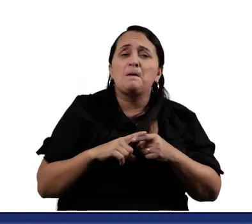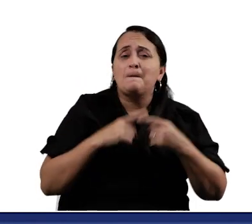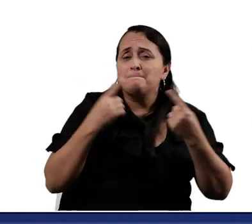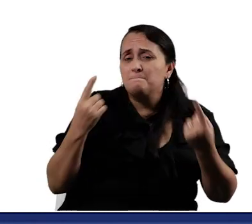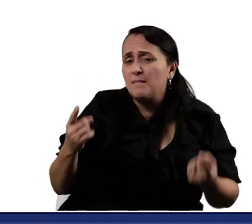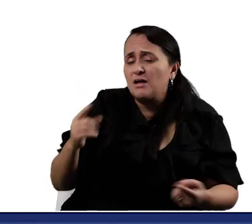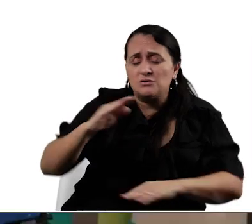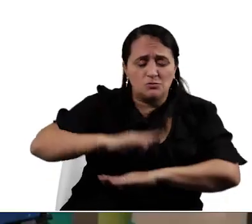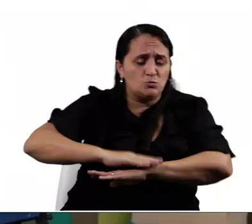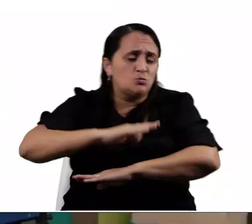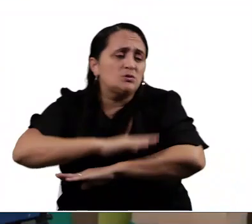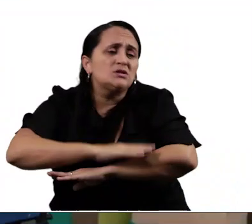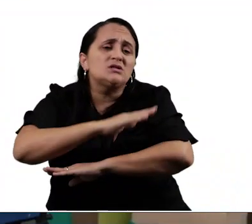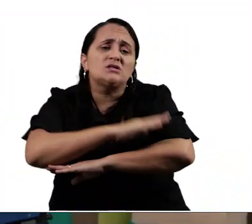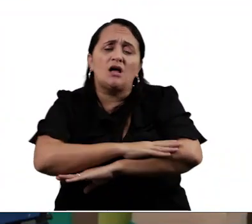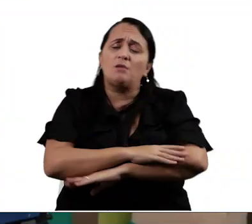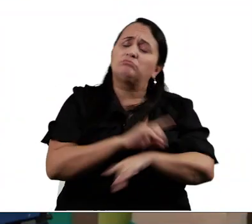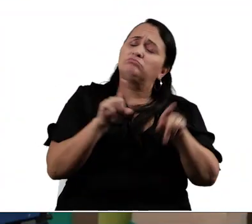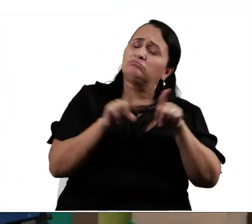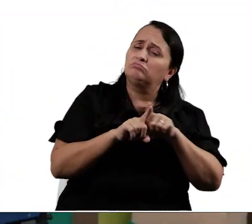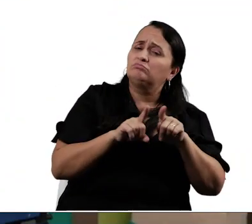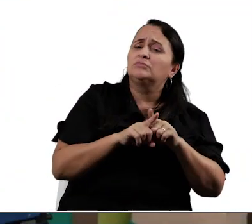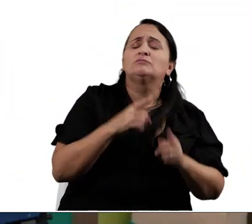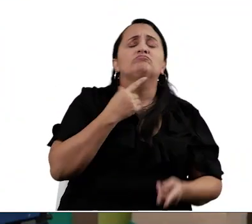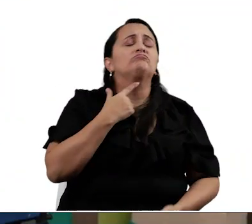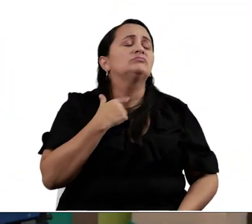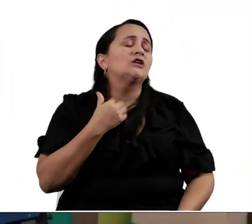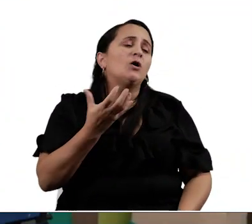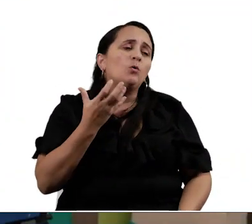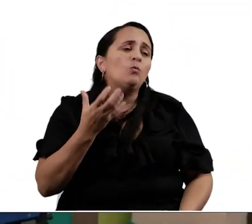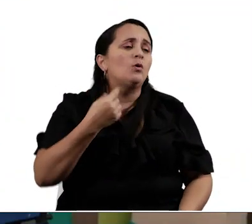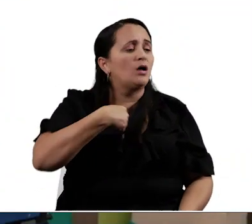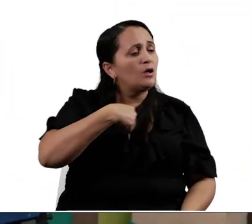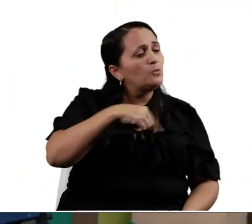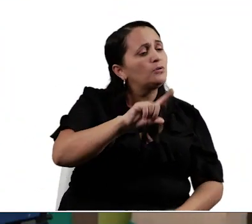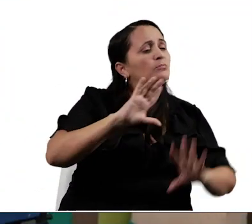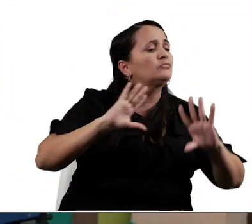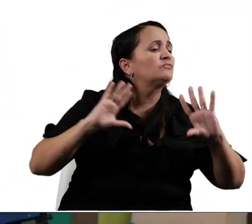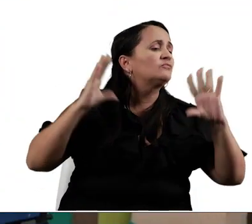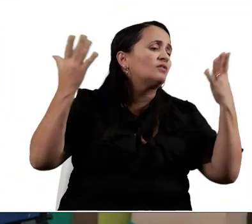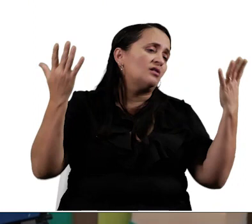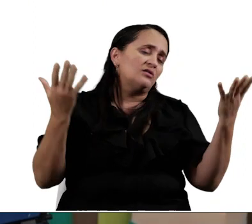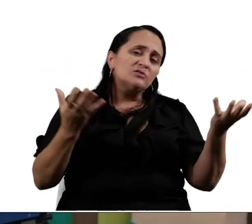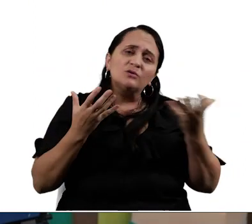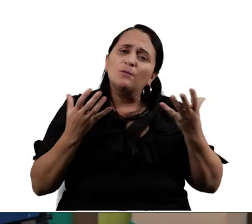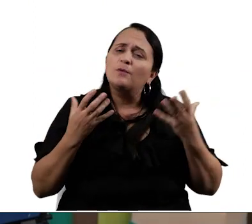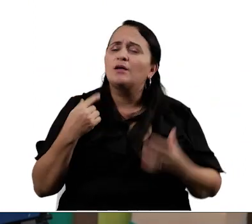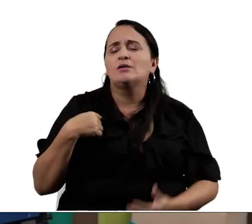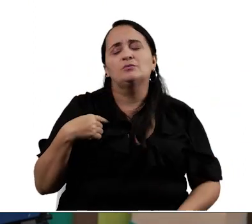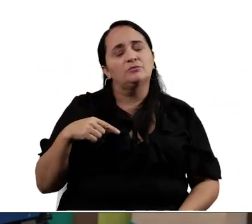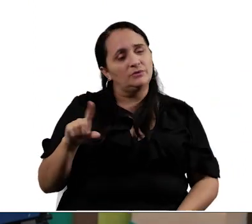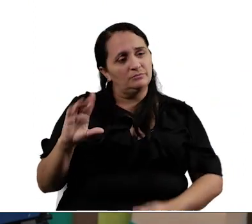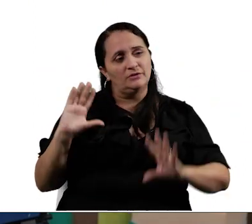festa. E estava aquela algazarra, todos os passarinhos cantando felizes que iam para essa festa.